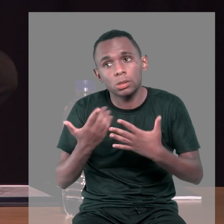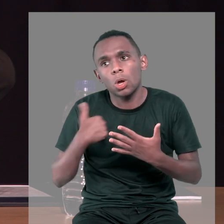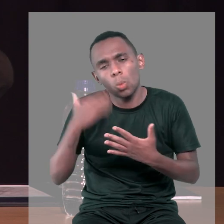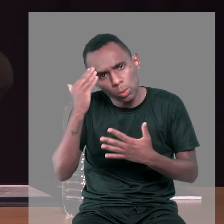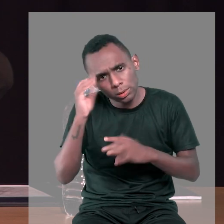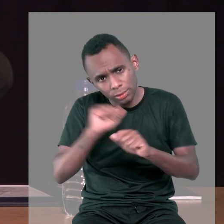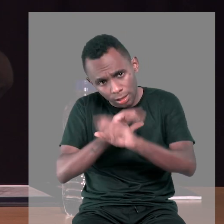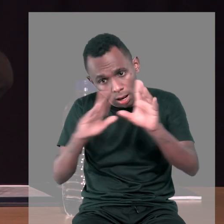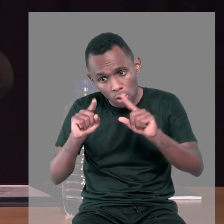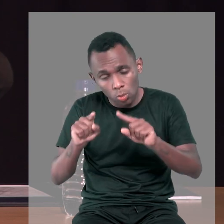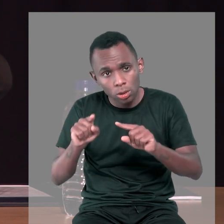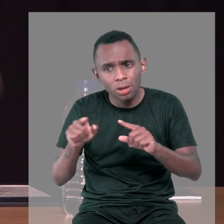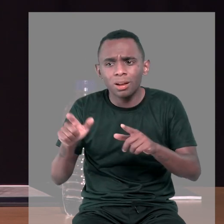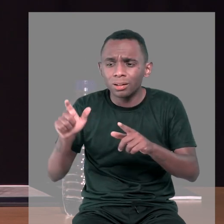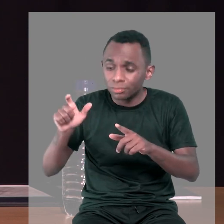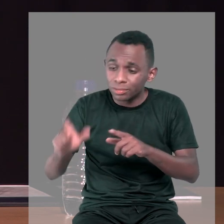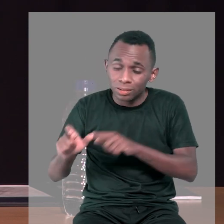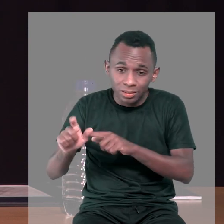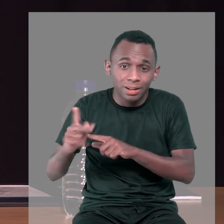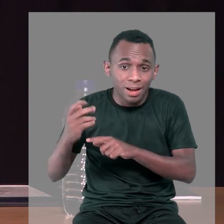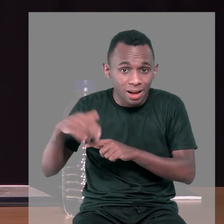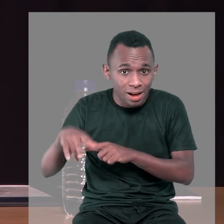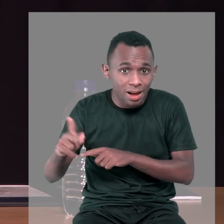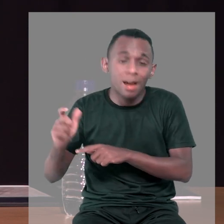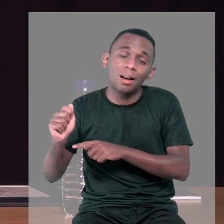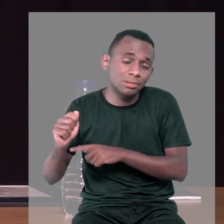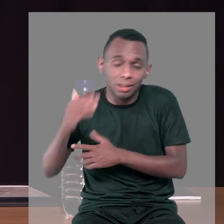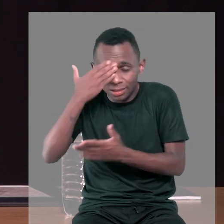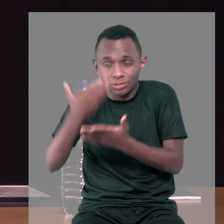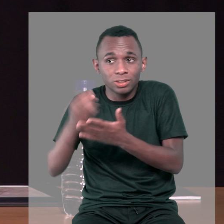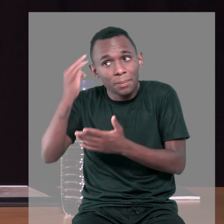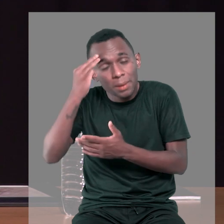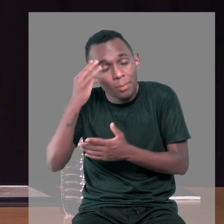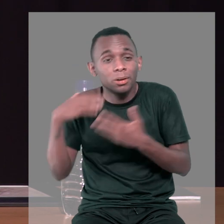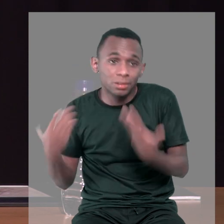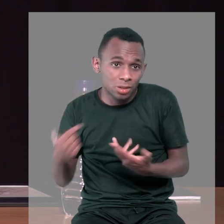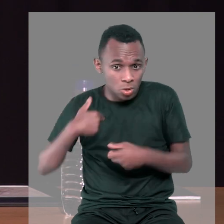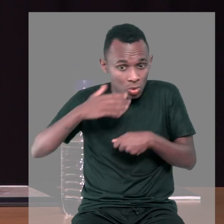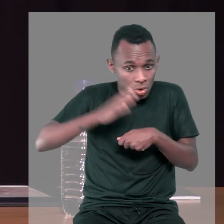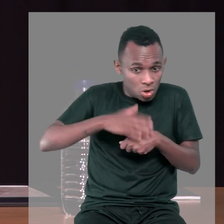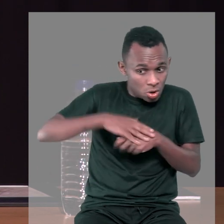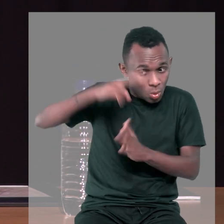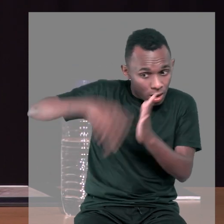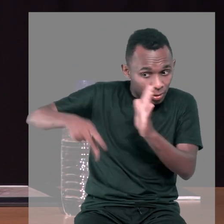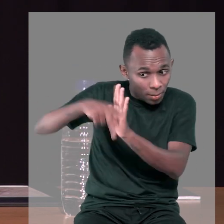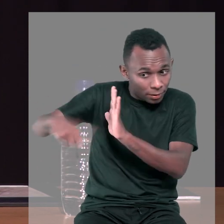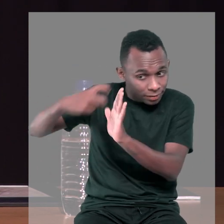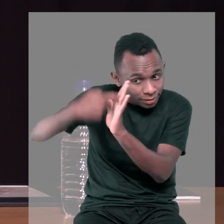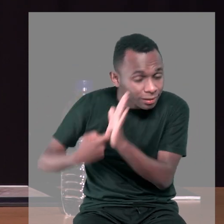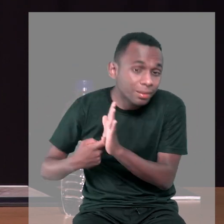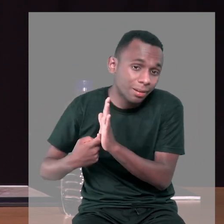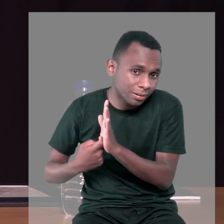memória, mas ela não elabora desta forma o problema da memória e em sua relação com a